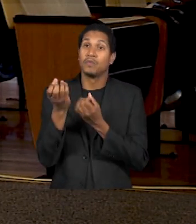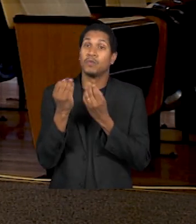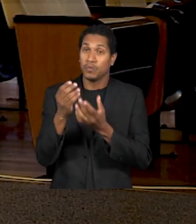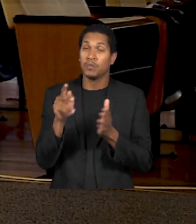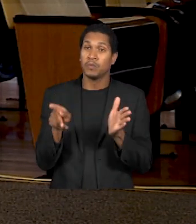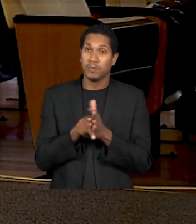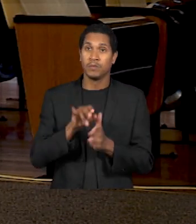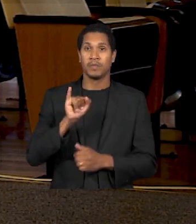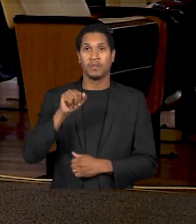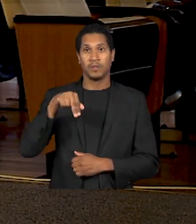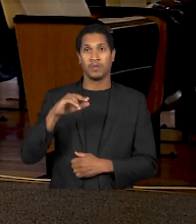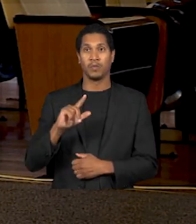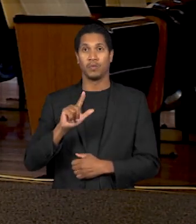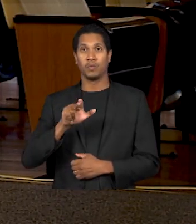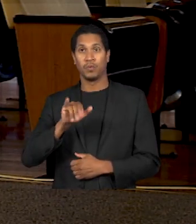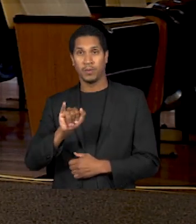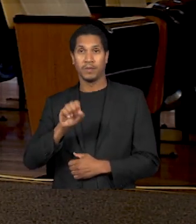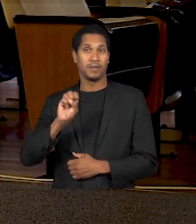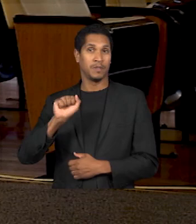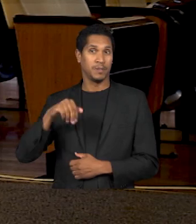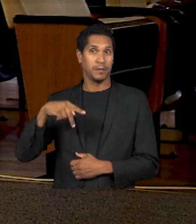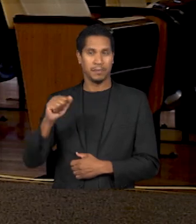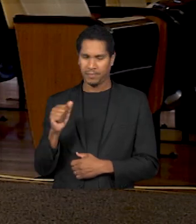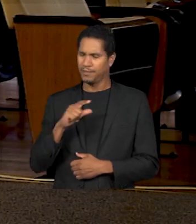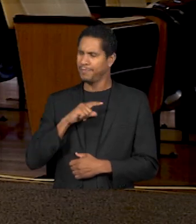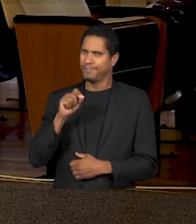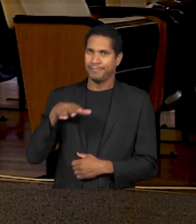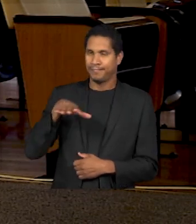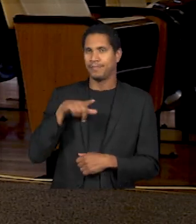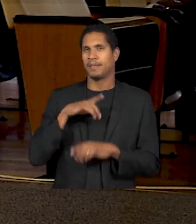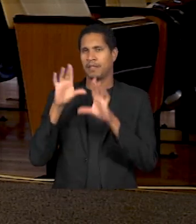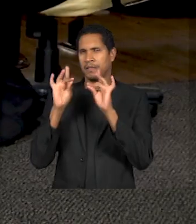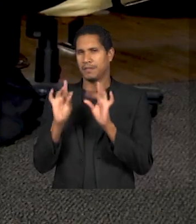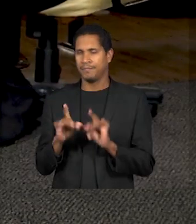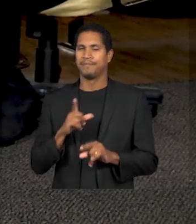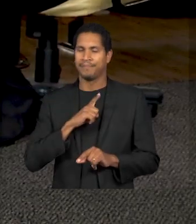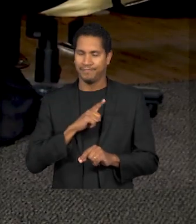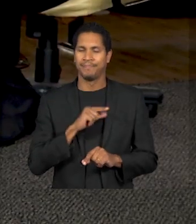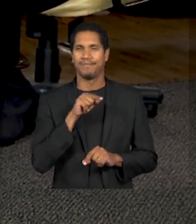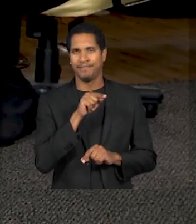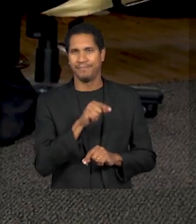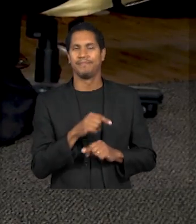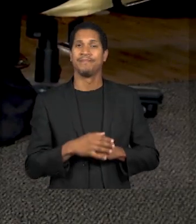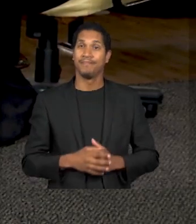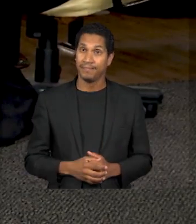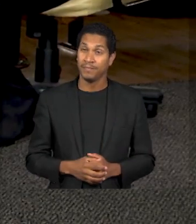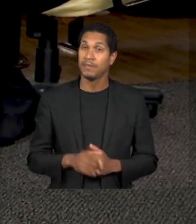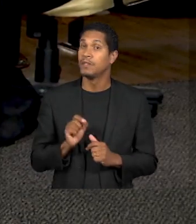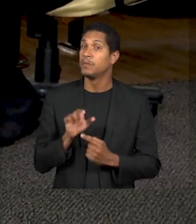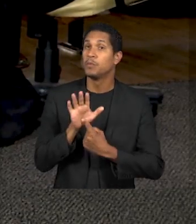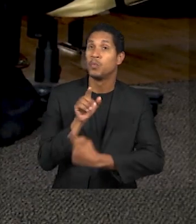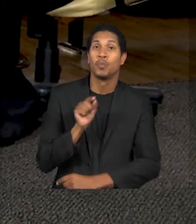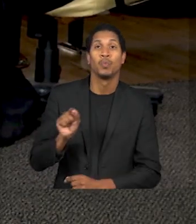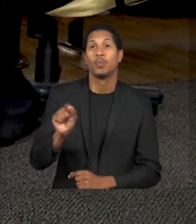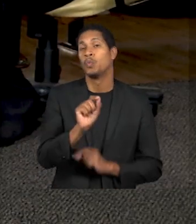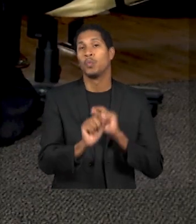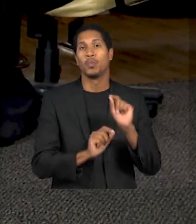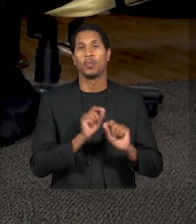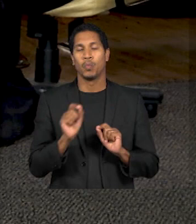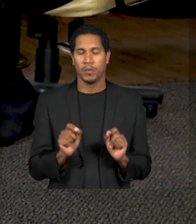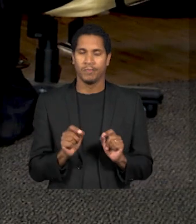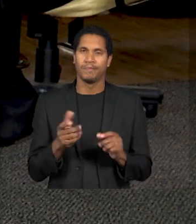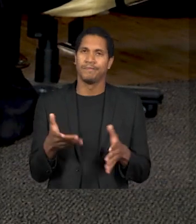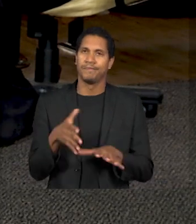Inclui Sampa, porque eu falei aqui muito superficial e lá vai ter tudo certinho. E dizer para vocês que